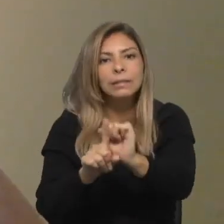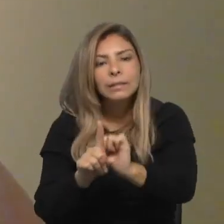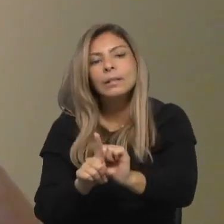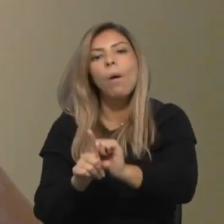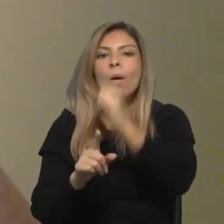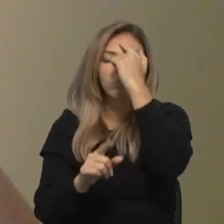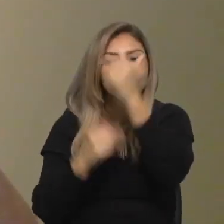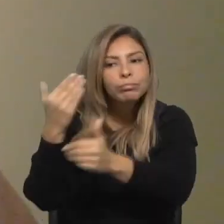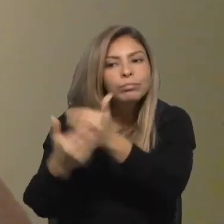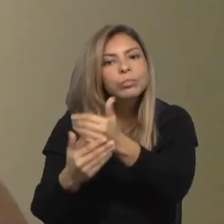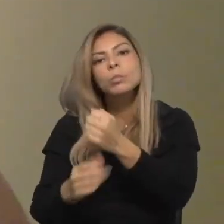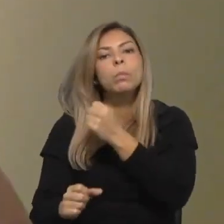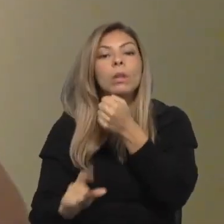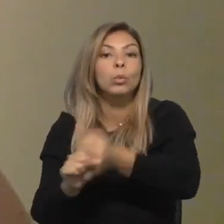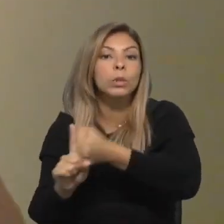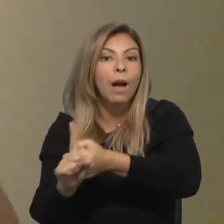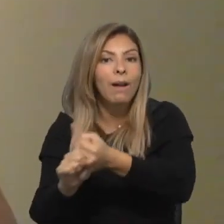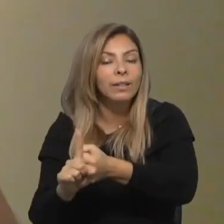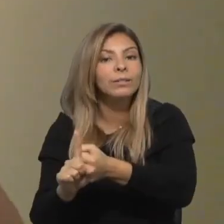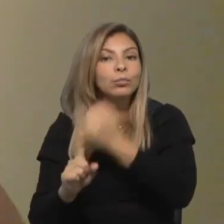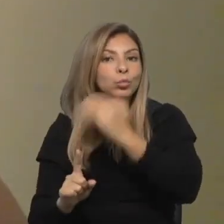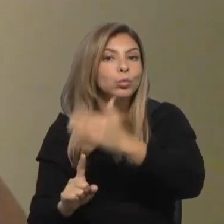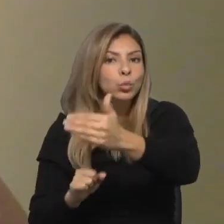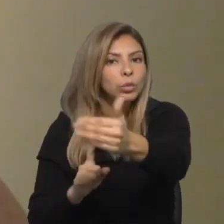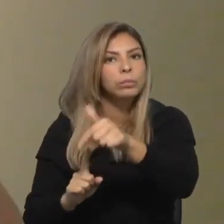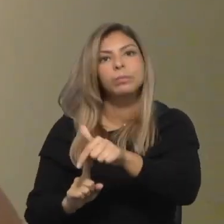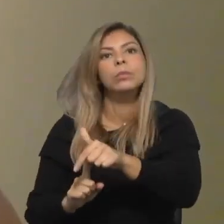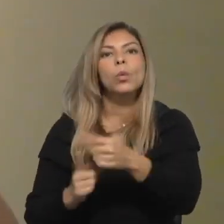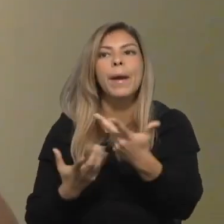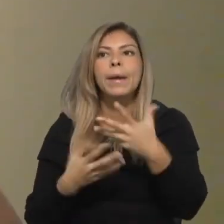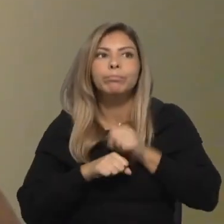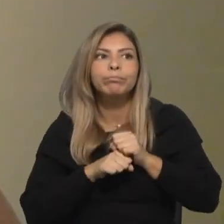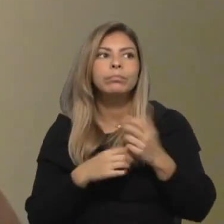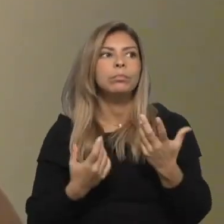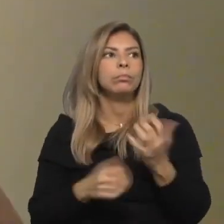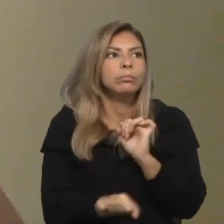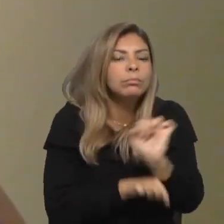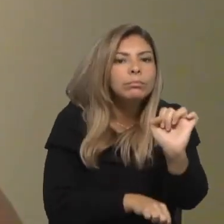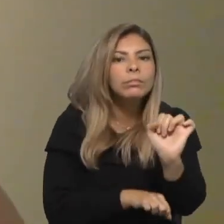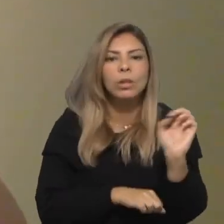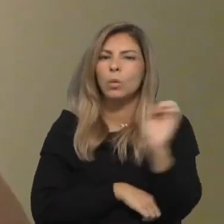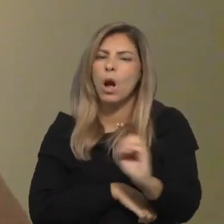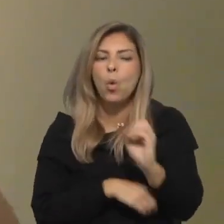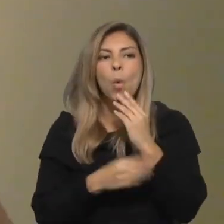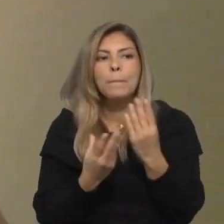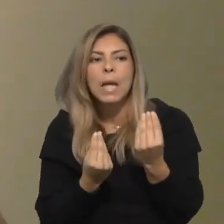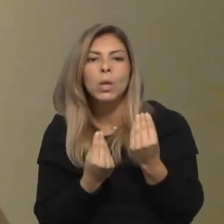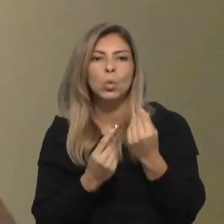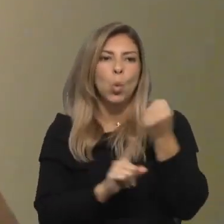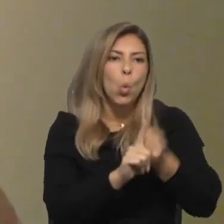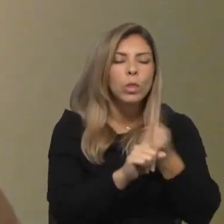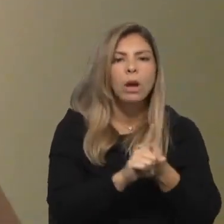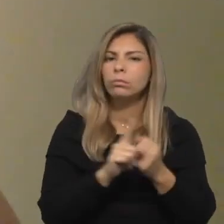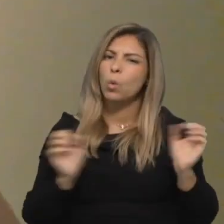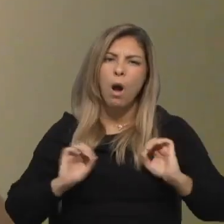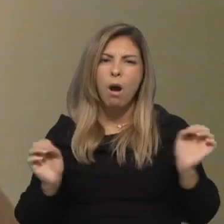de consciencializar alguém. Não temos muitas coisas que nos agarrem, que nos façam ter medo de lutar por alguma coisa e por